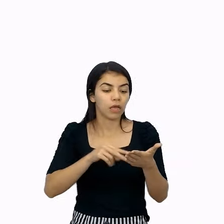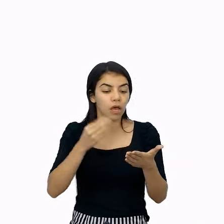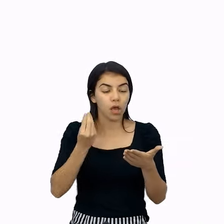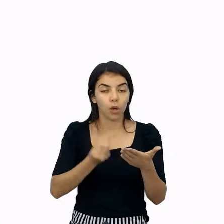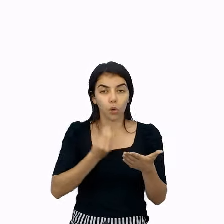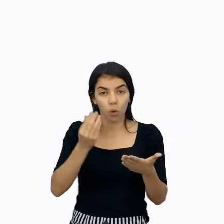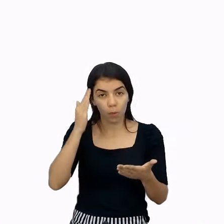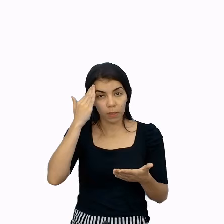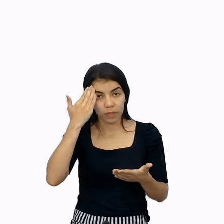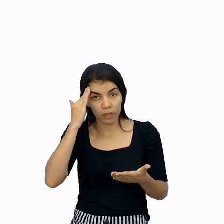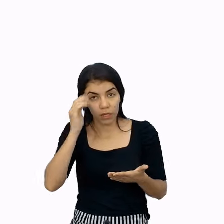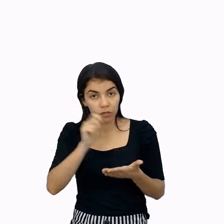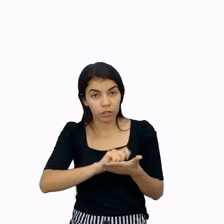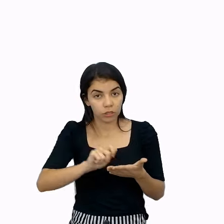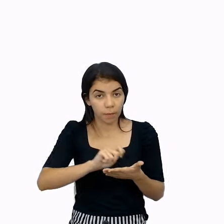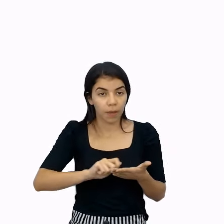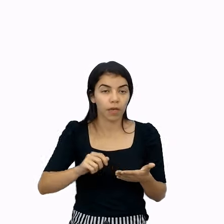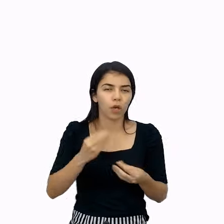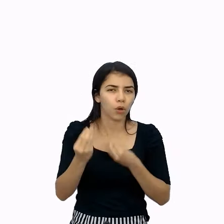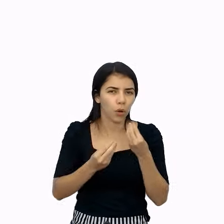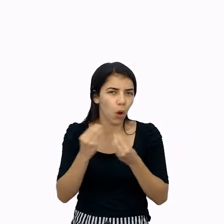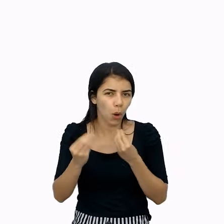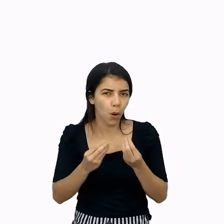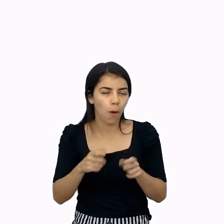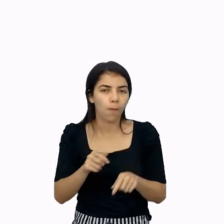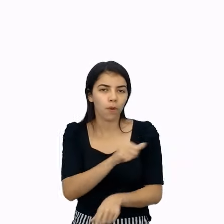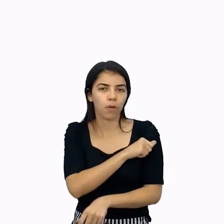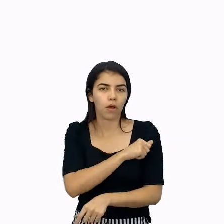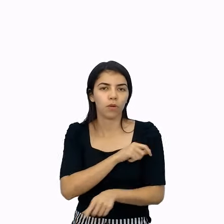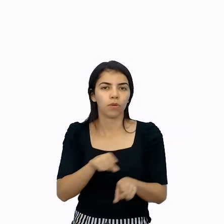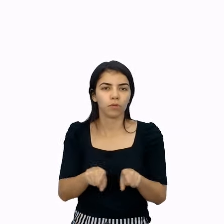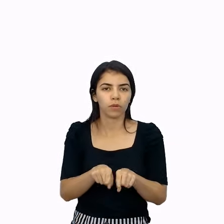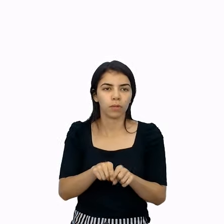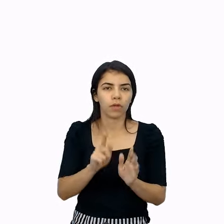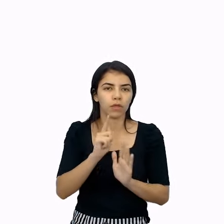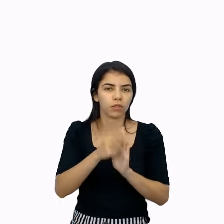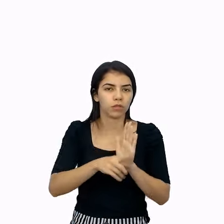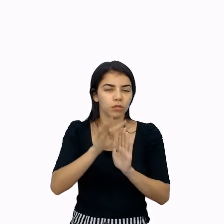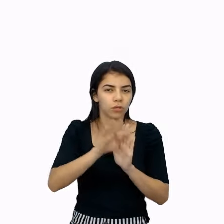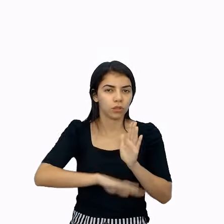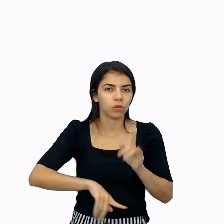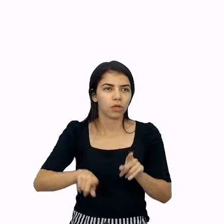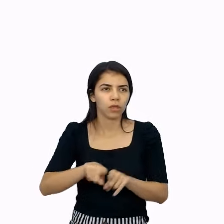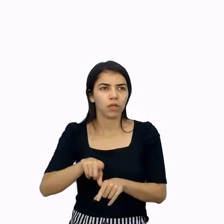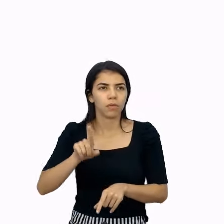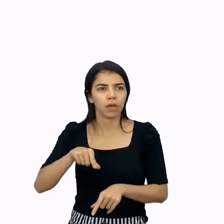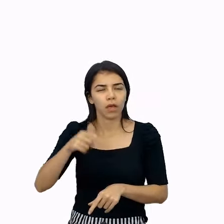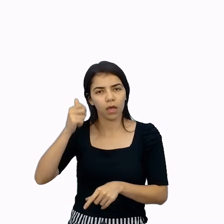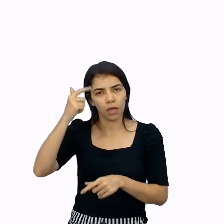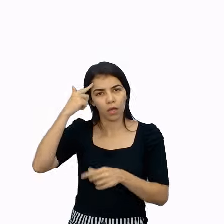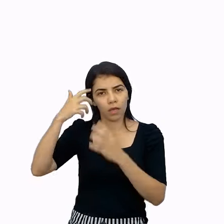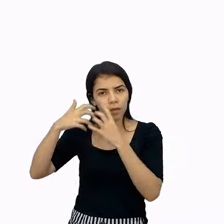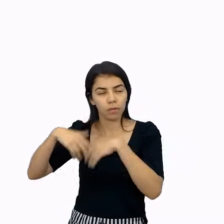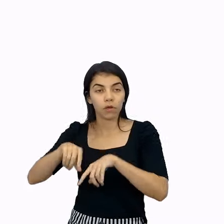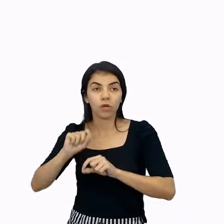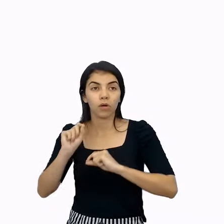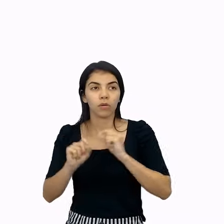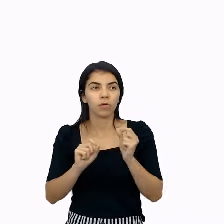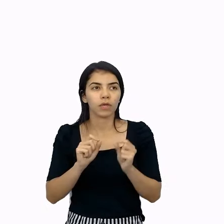de leitura, ou da escrita, né? Como eles podem olhar para aquele gênero e imaginar o que eles